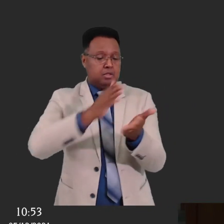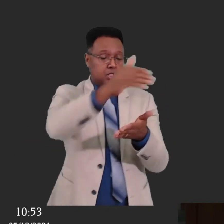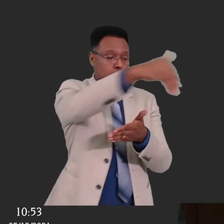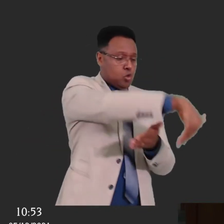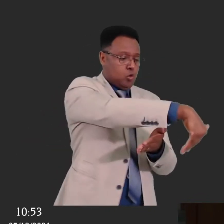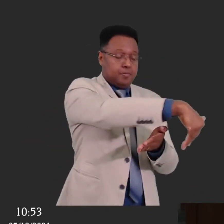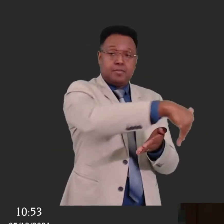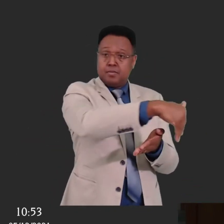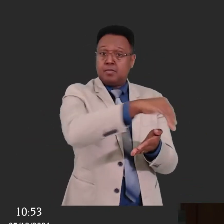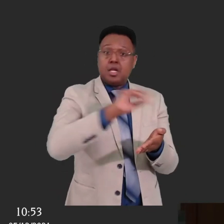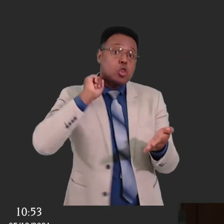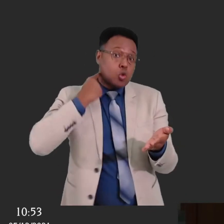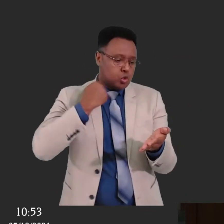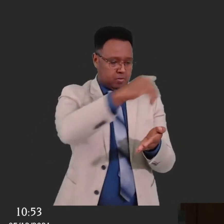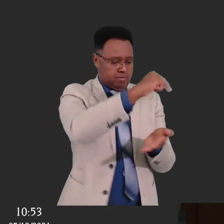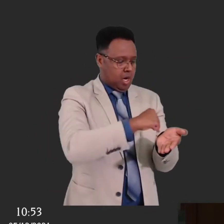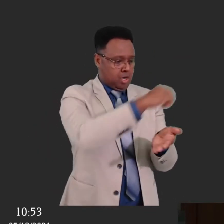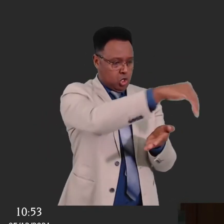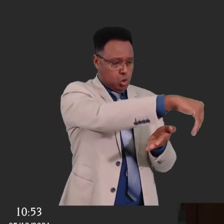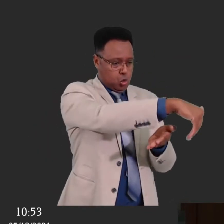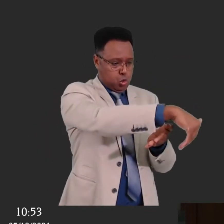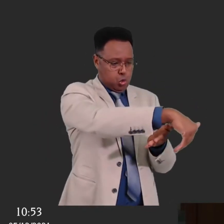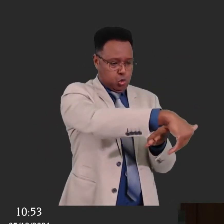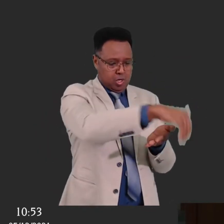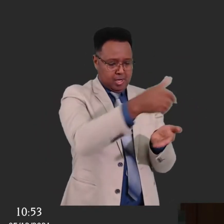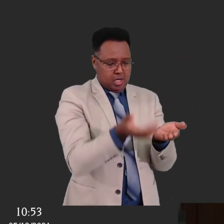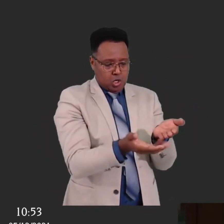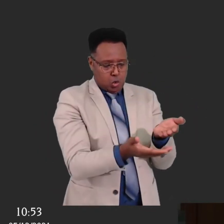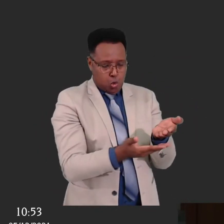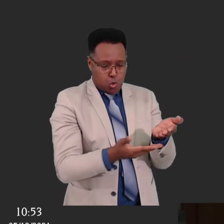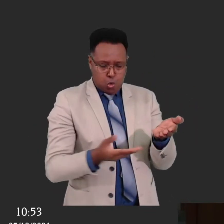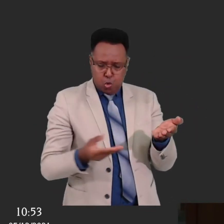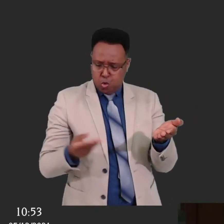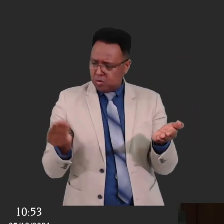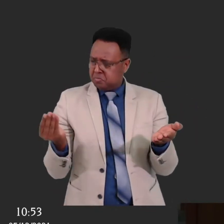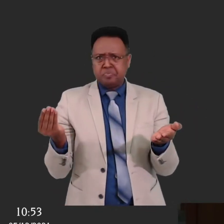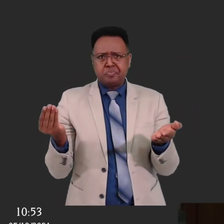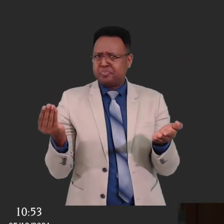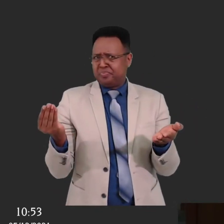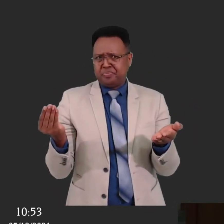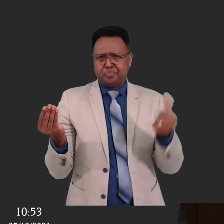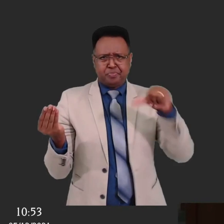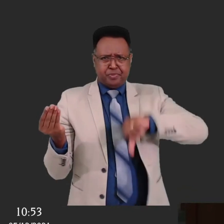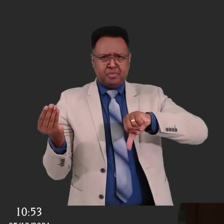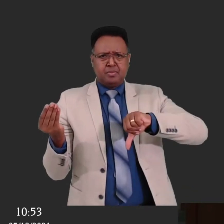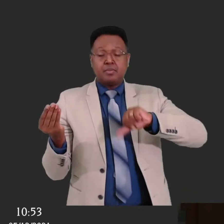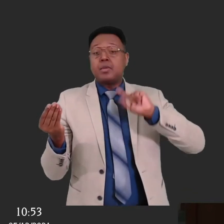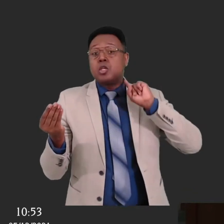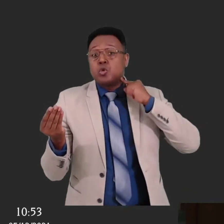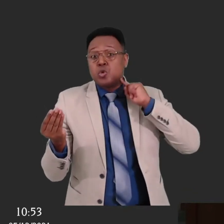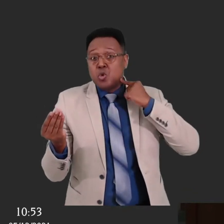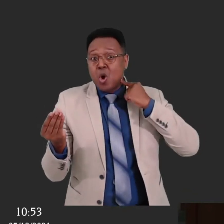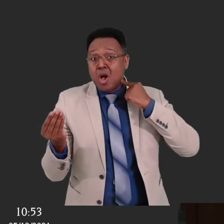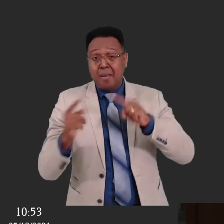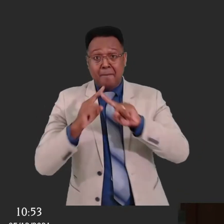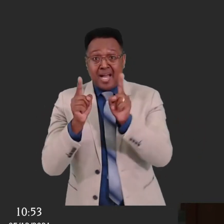sujo, ou mais sujo ainda. Não tem imagem projetada. Mas se pegar um papel assim, dessa cor, branquinho,